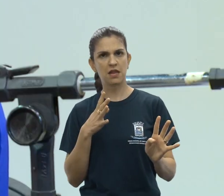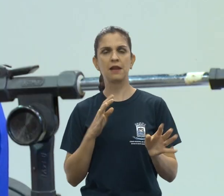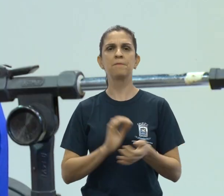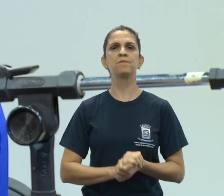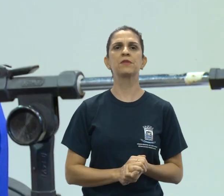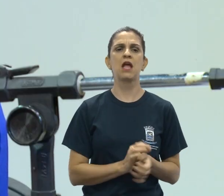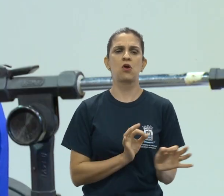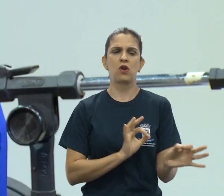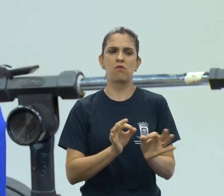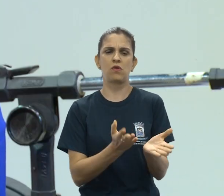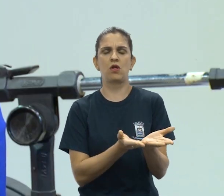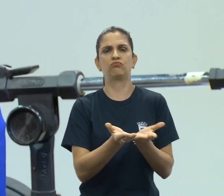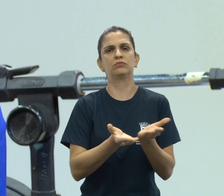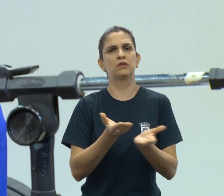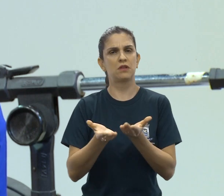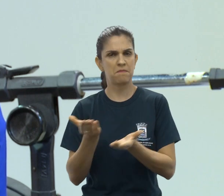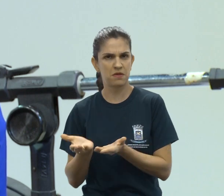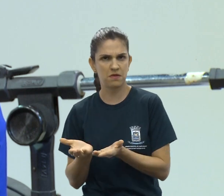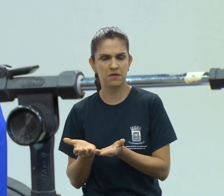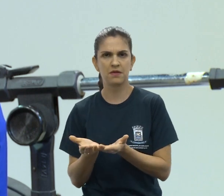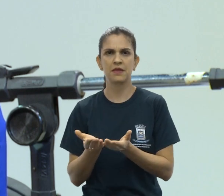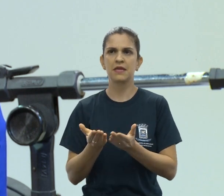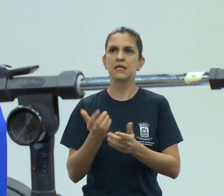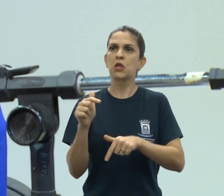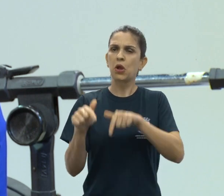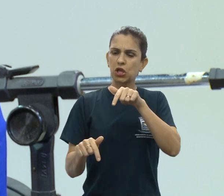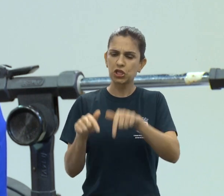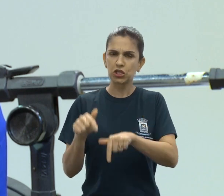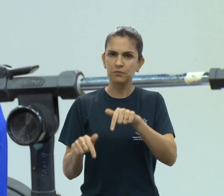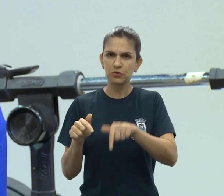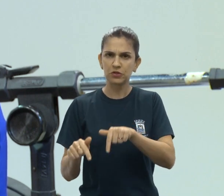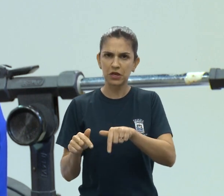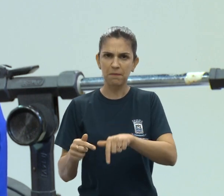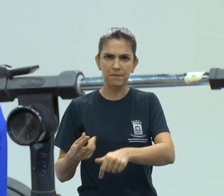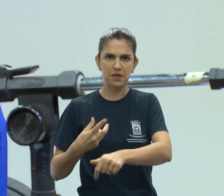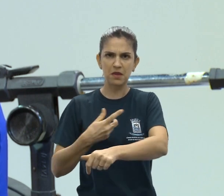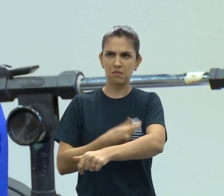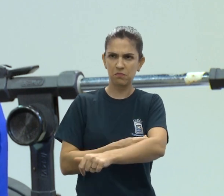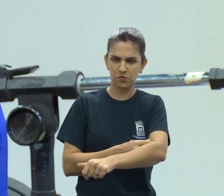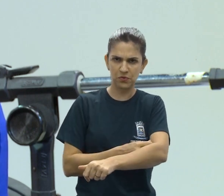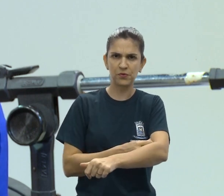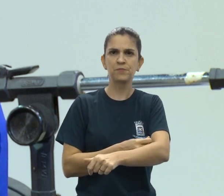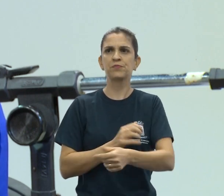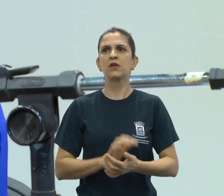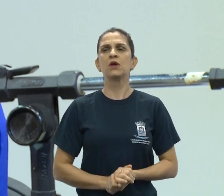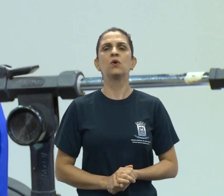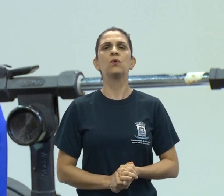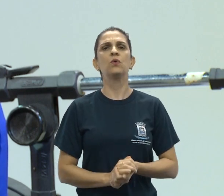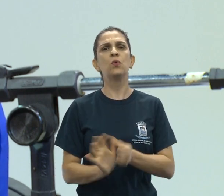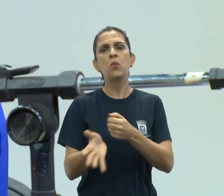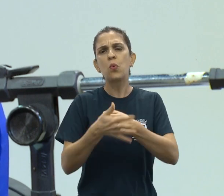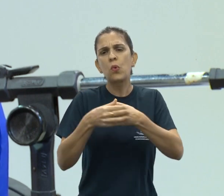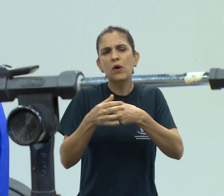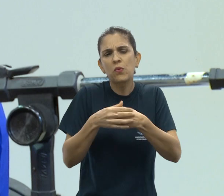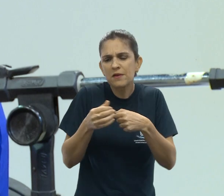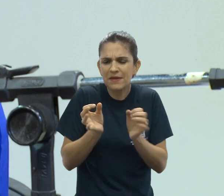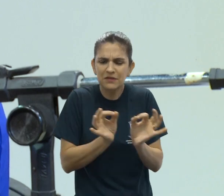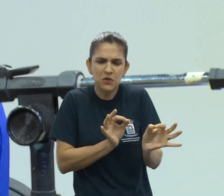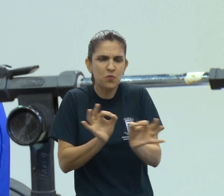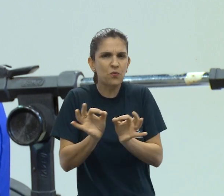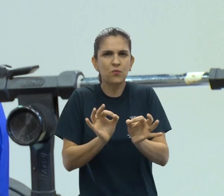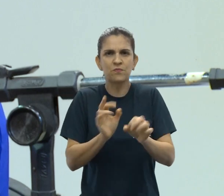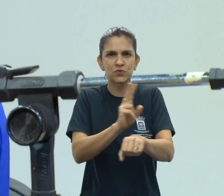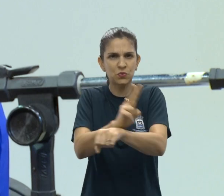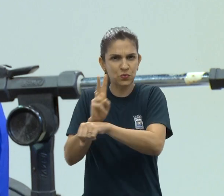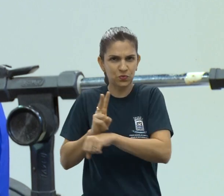ao tratamento, a quimioterapia, o acolhimento, tudo ali no Hospital do